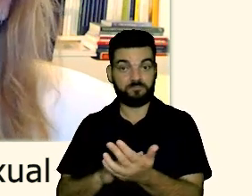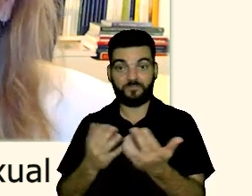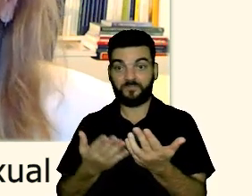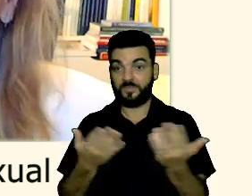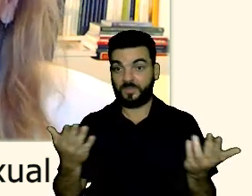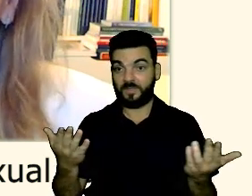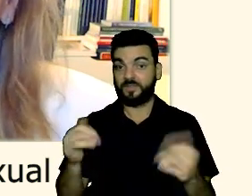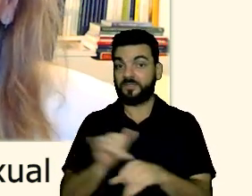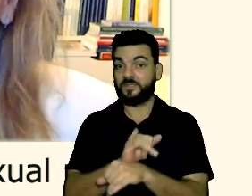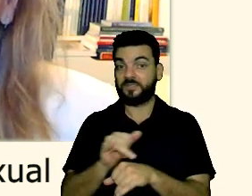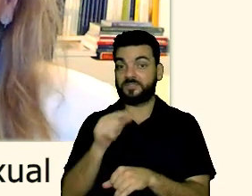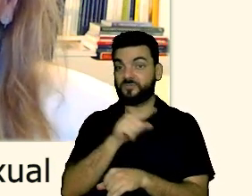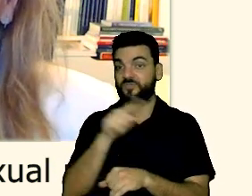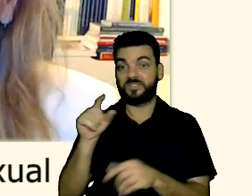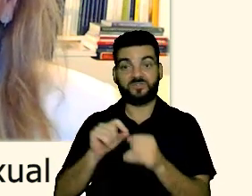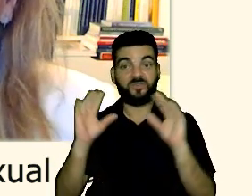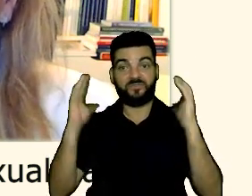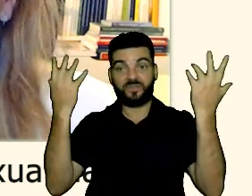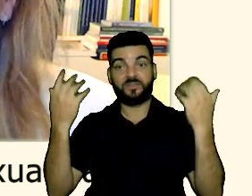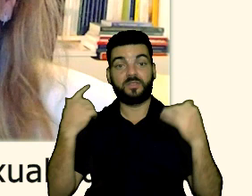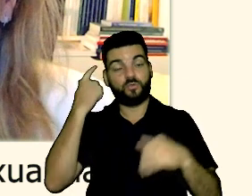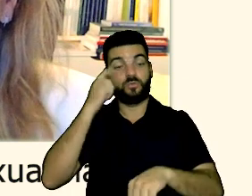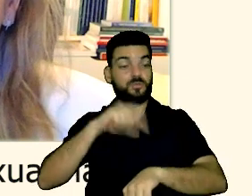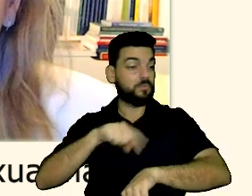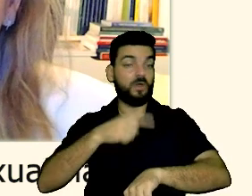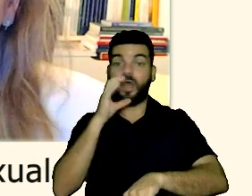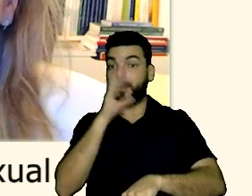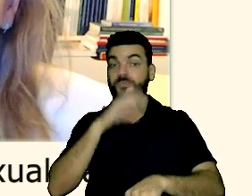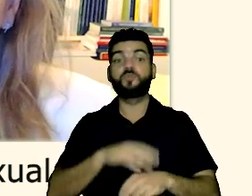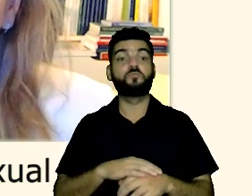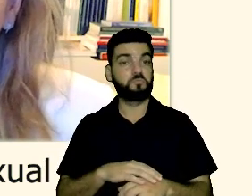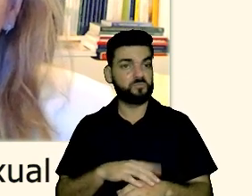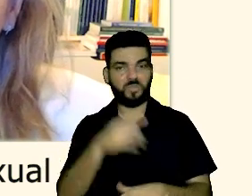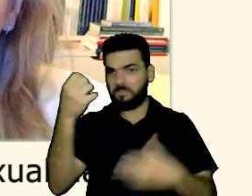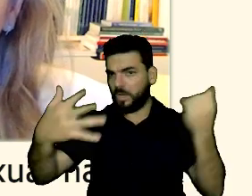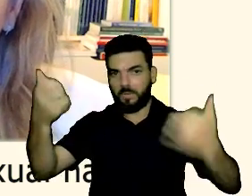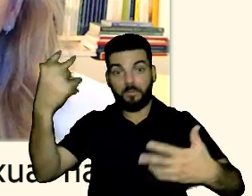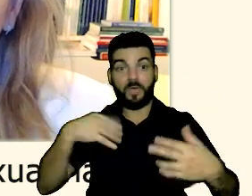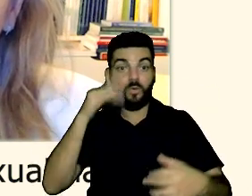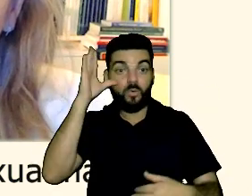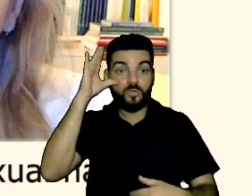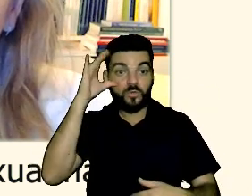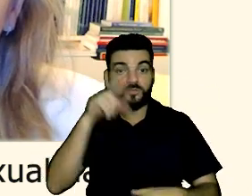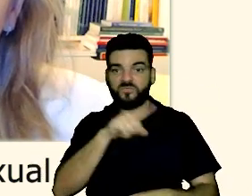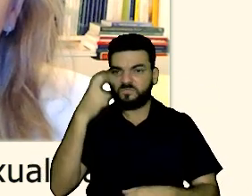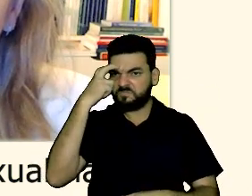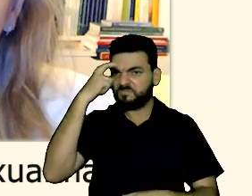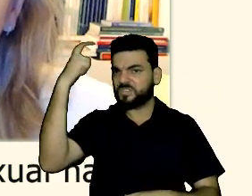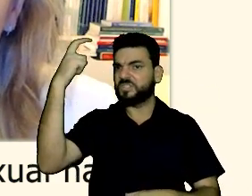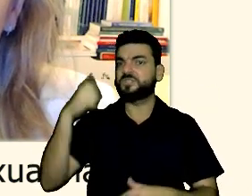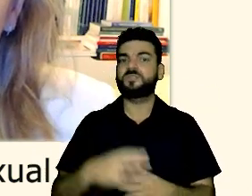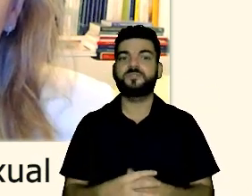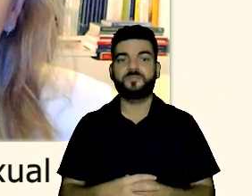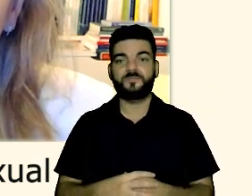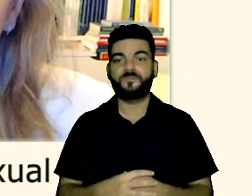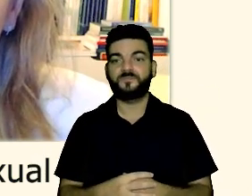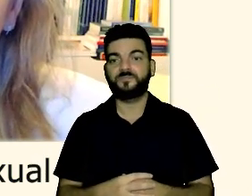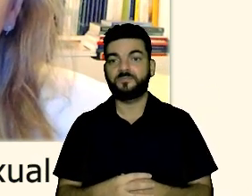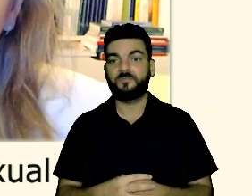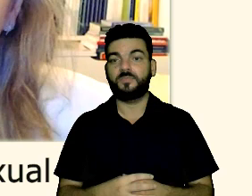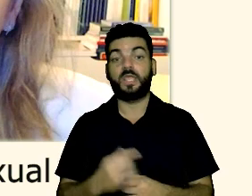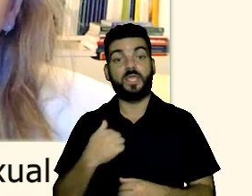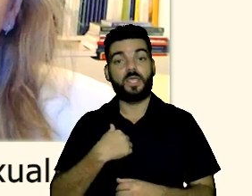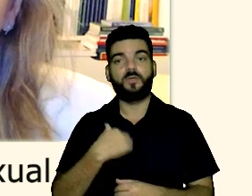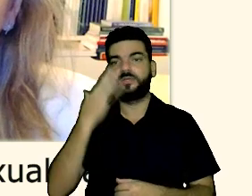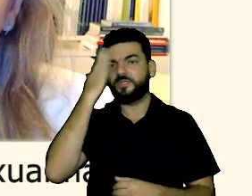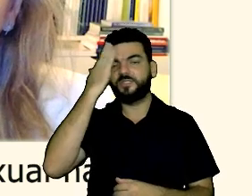palavras muito, muito importantes, muito bonitas. Ela diz o seguinte, né? Parabéns à iniciativa por esse evento. A gente nem